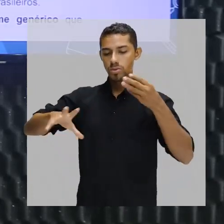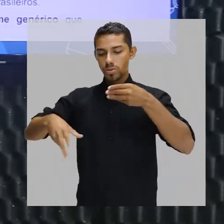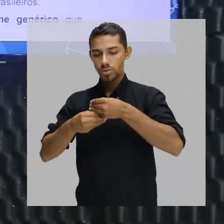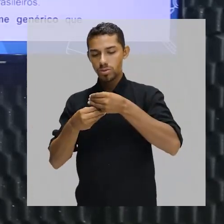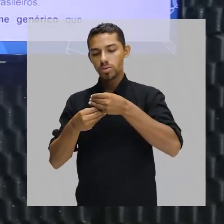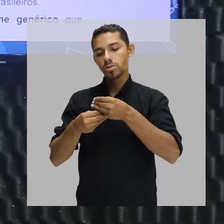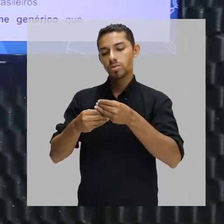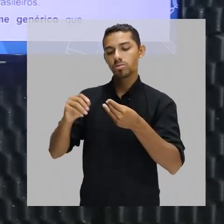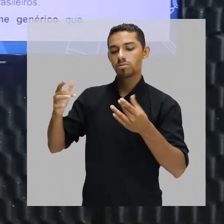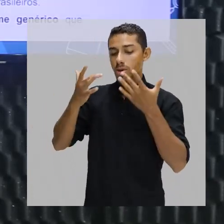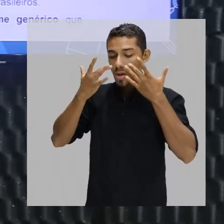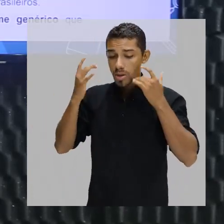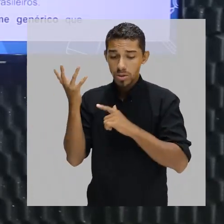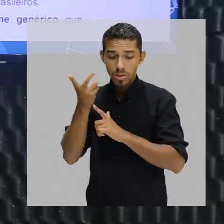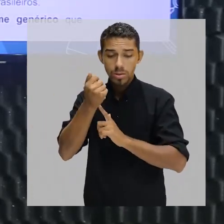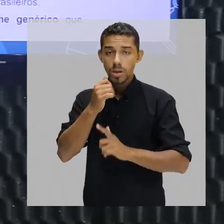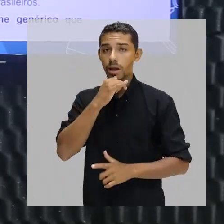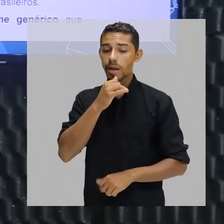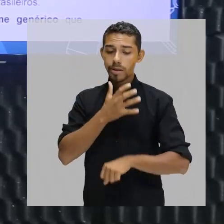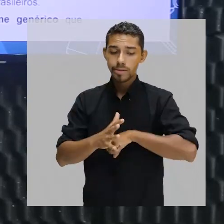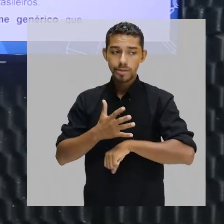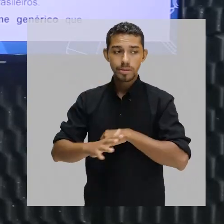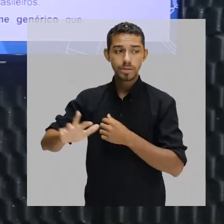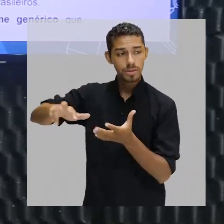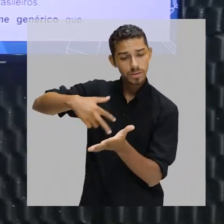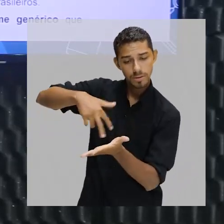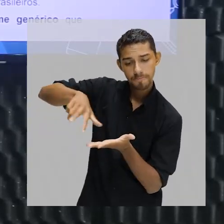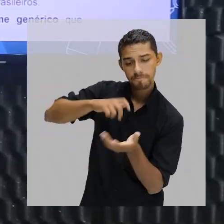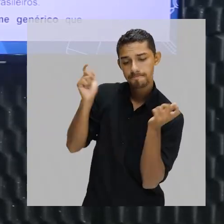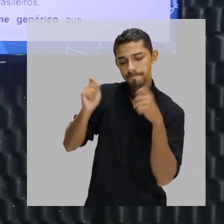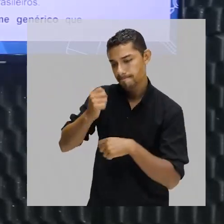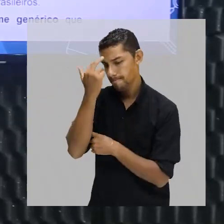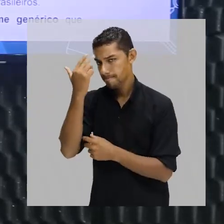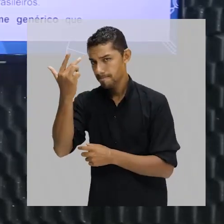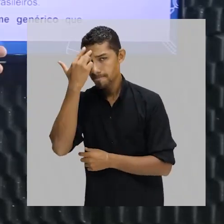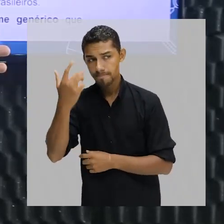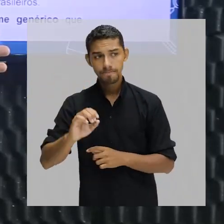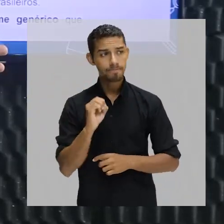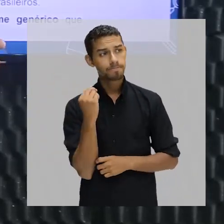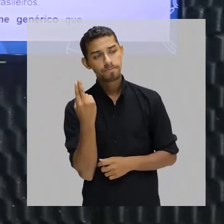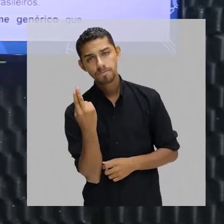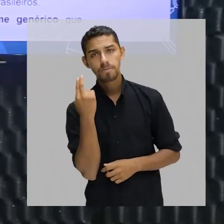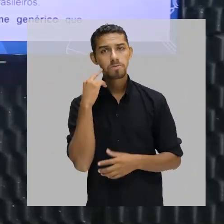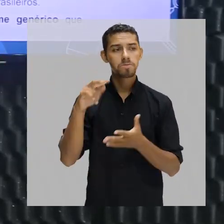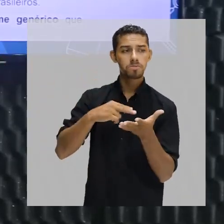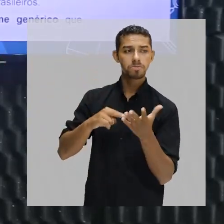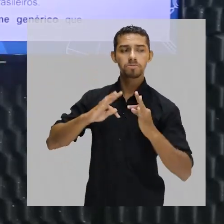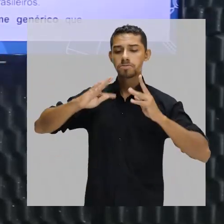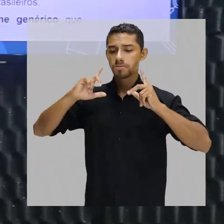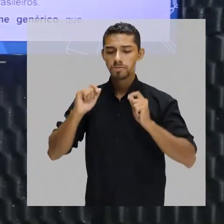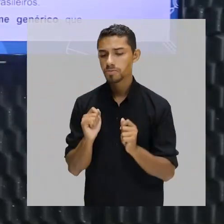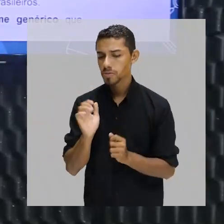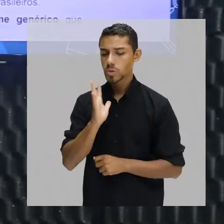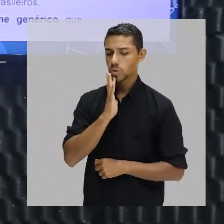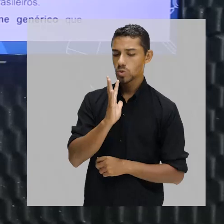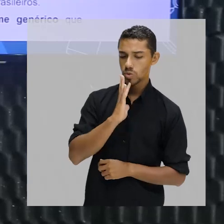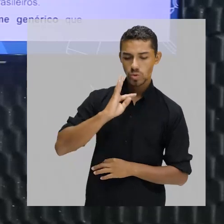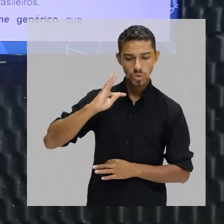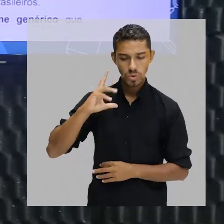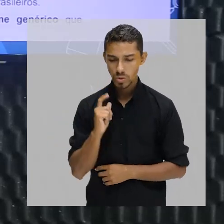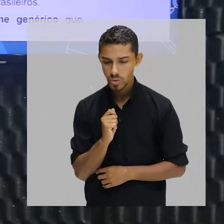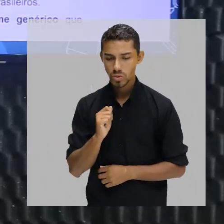prática, uma dança pode ter um momento de história ou a dança inteira pode contar uma história que todo mundo conheça.